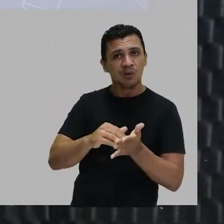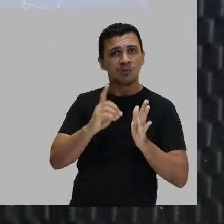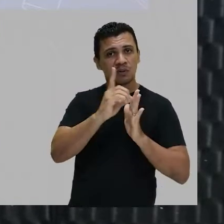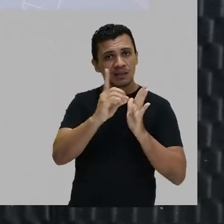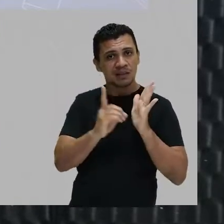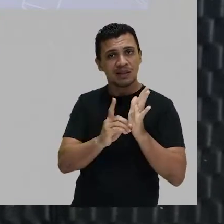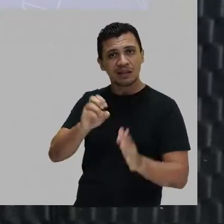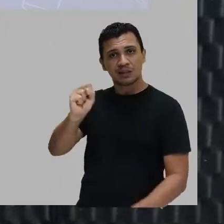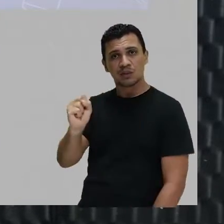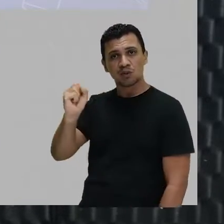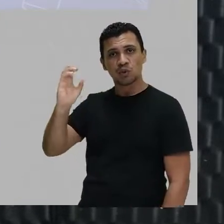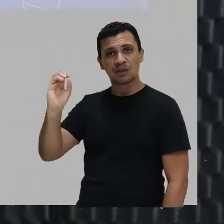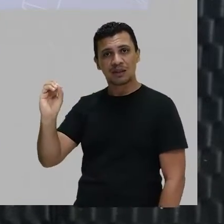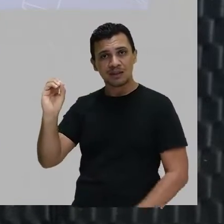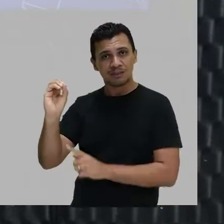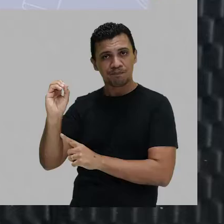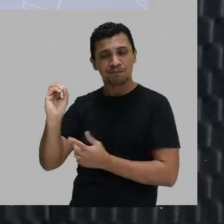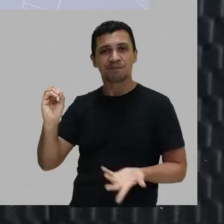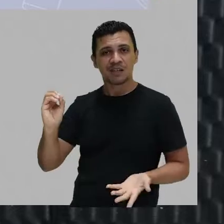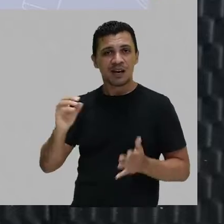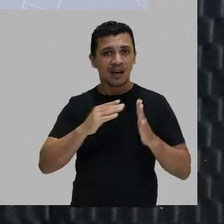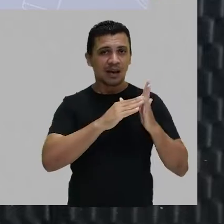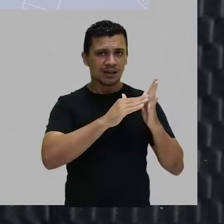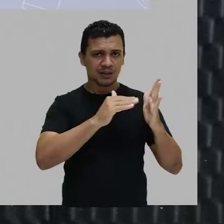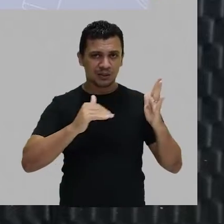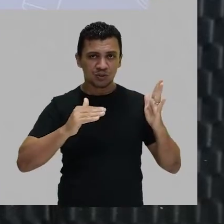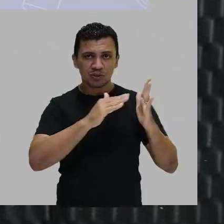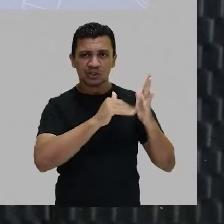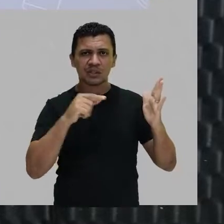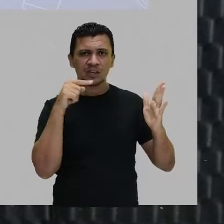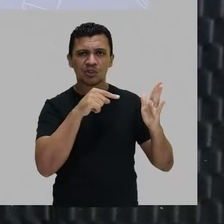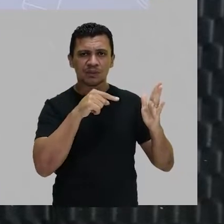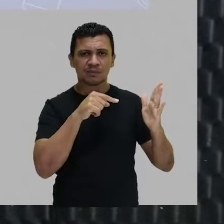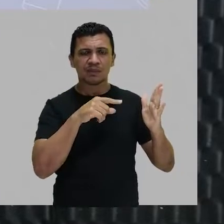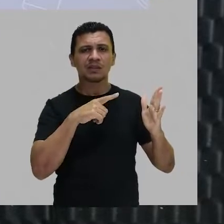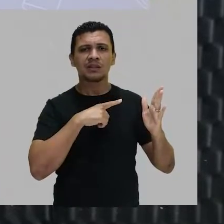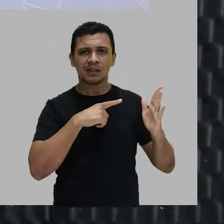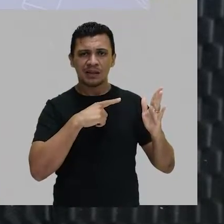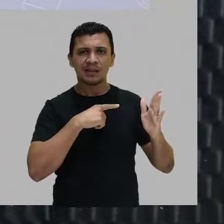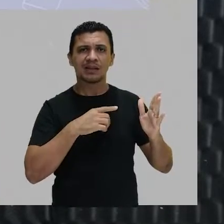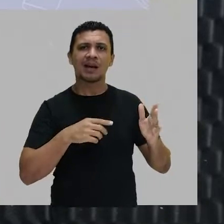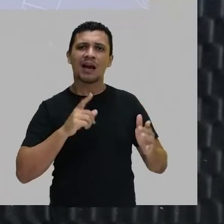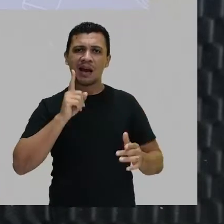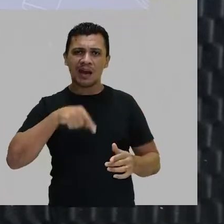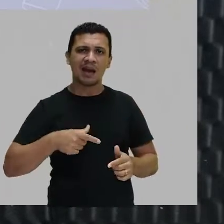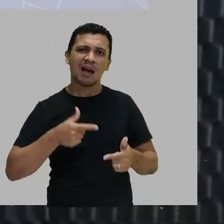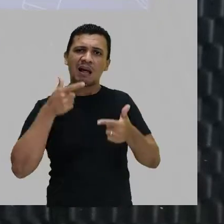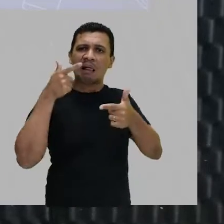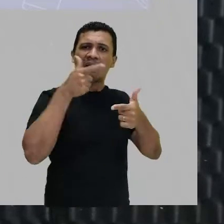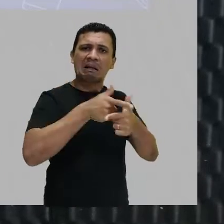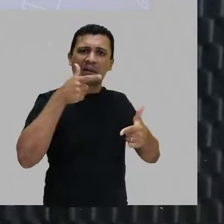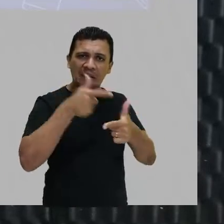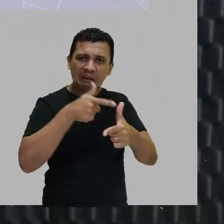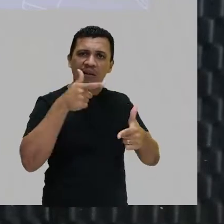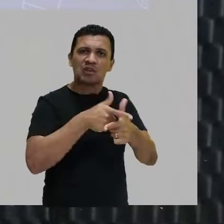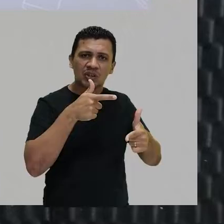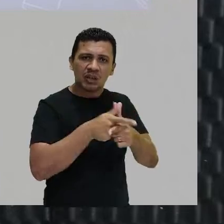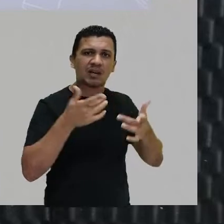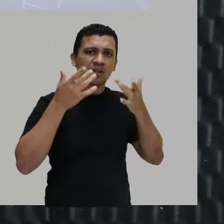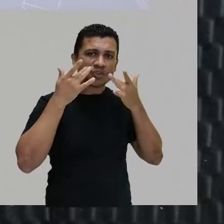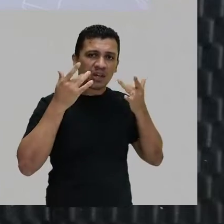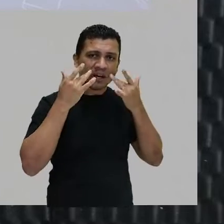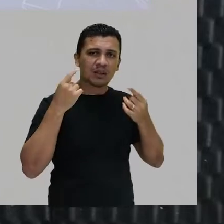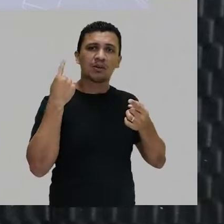entenda, né, essas estéticas, elas passaram a literalmente criticar o teatro, porque o teatro criticava